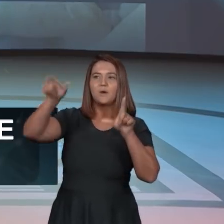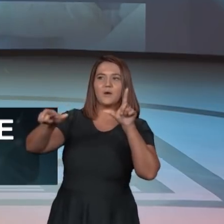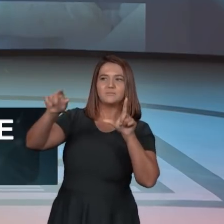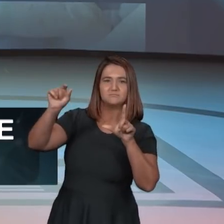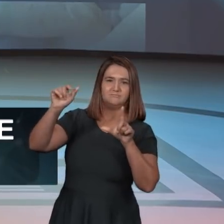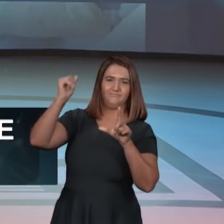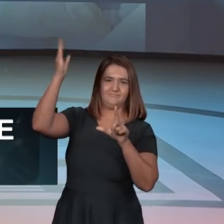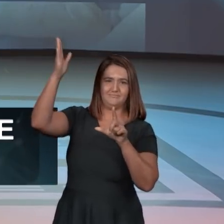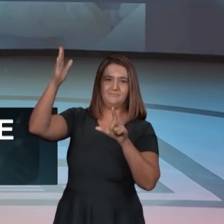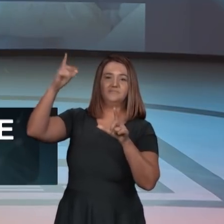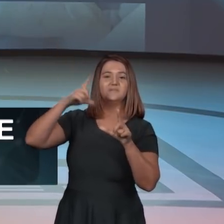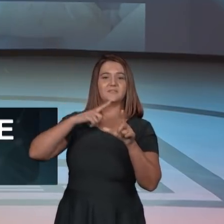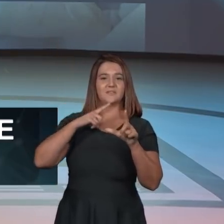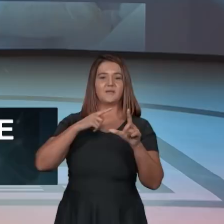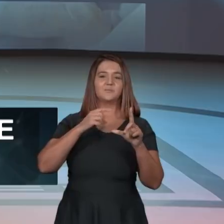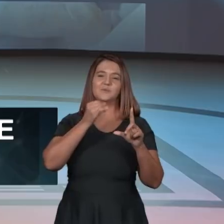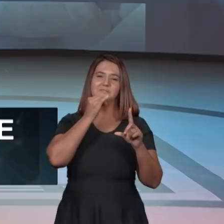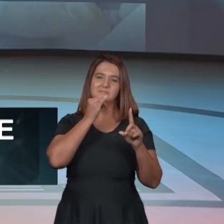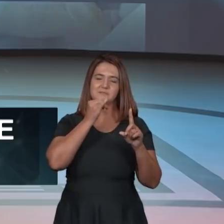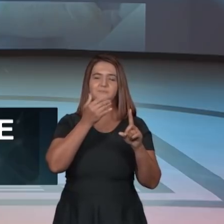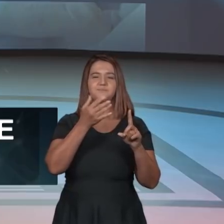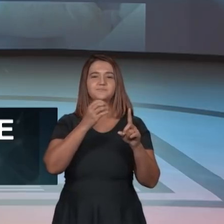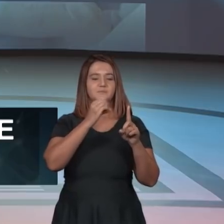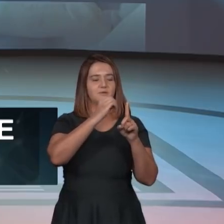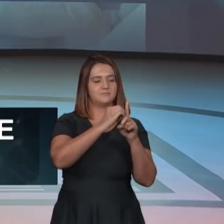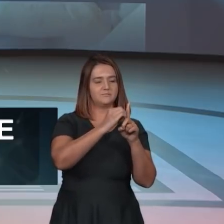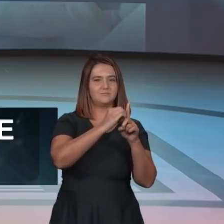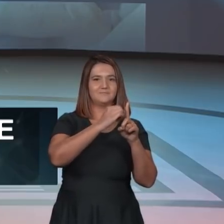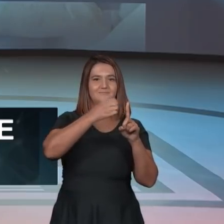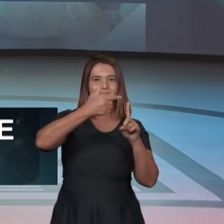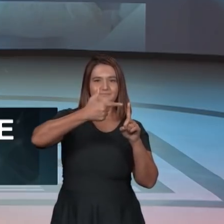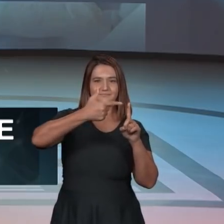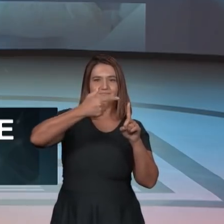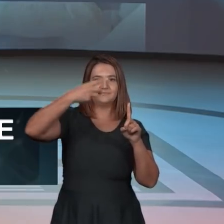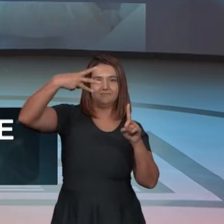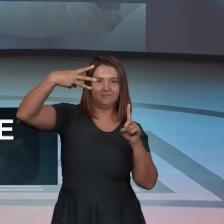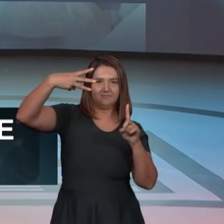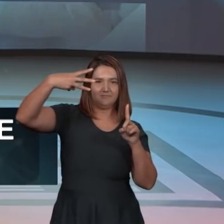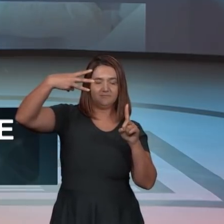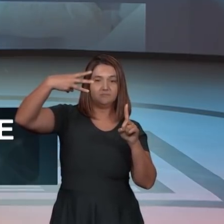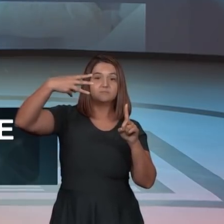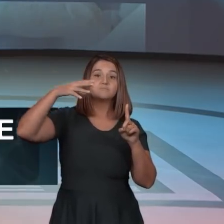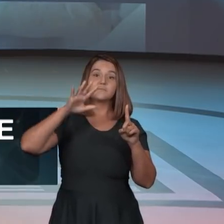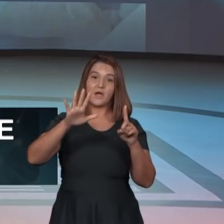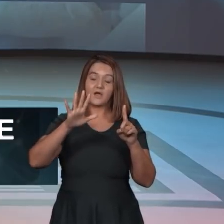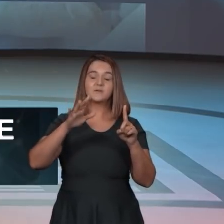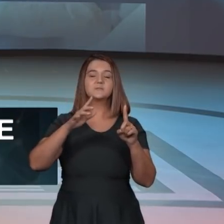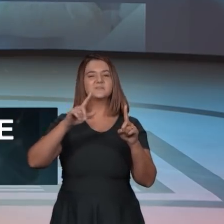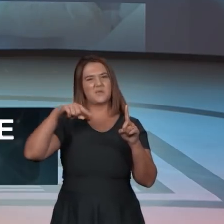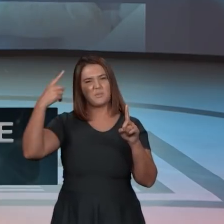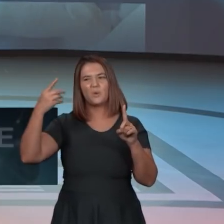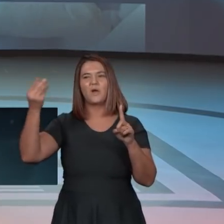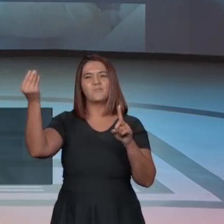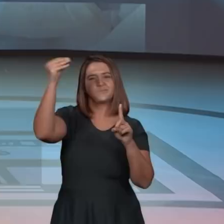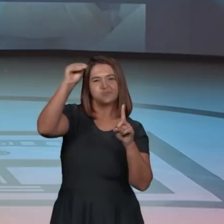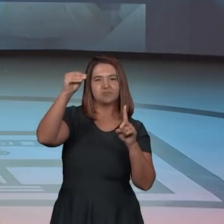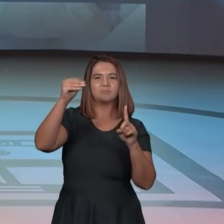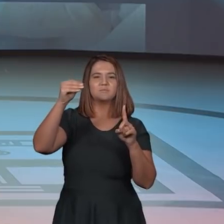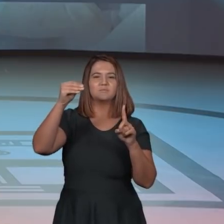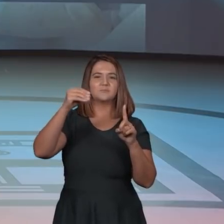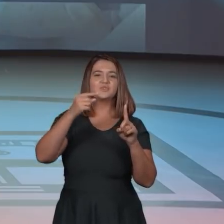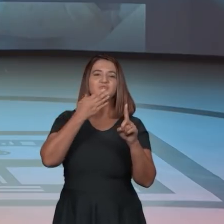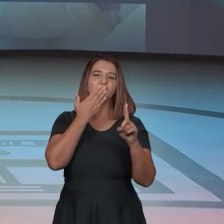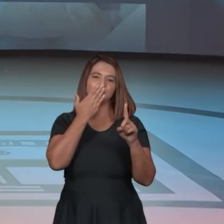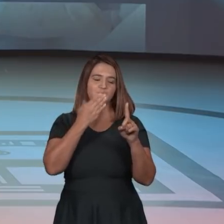do grau 0. Kardashev, na verdade, ele colocou apenas 3 graus, 3 tipos, mas os físicos acrescentaram o tipo 0, que